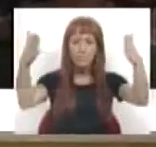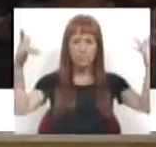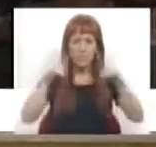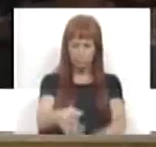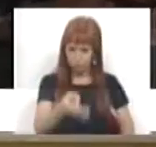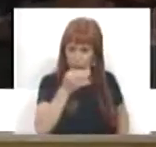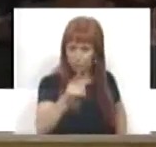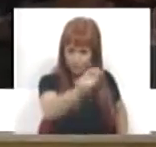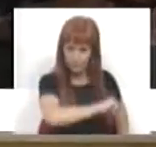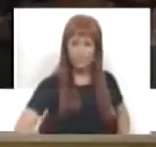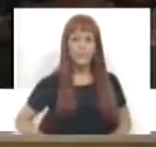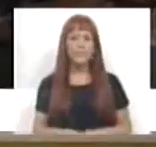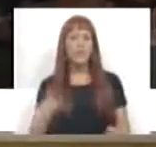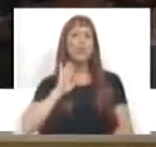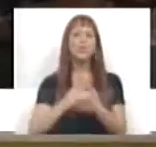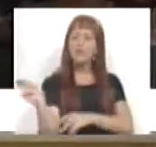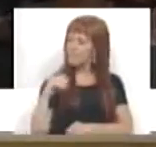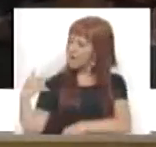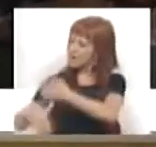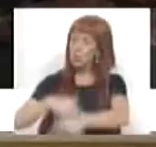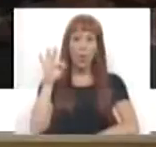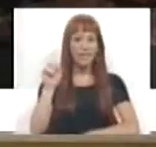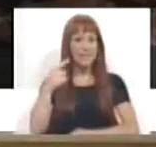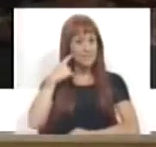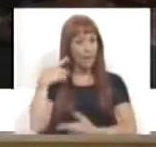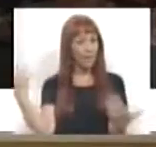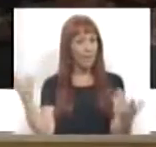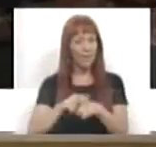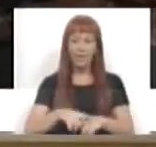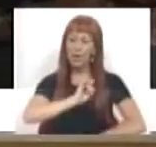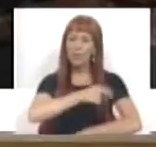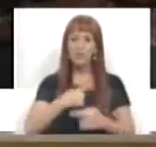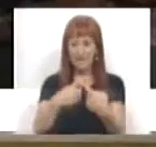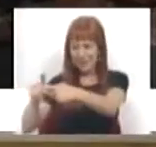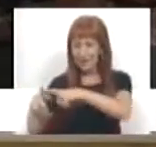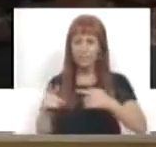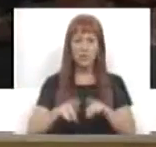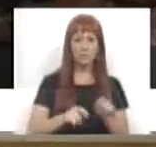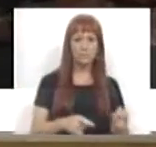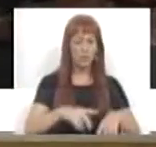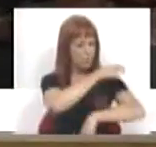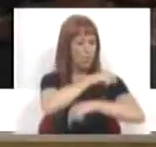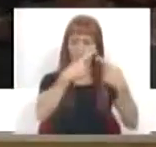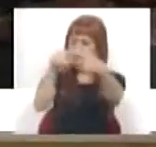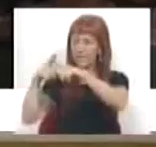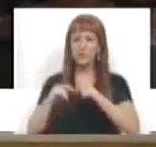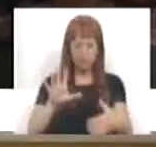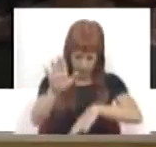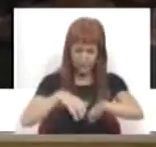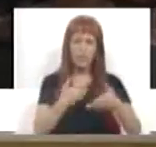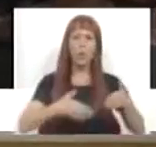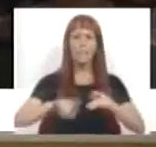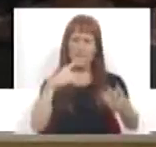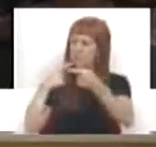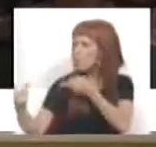democracia falou. Nos últimos meses, 40 anos depois, forças diferentes, com mandatos distintos, fizeram um